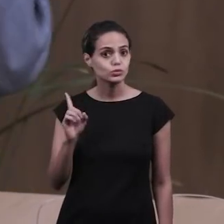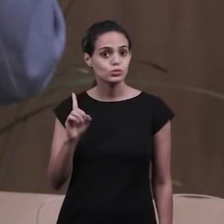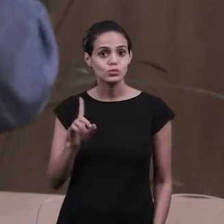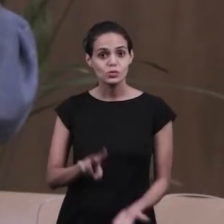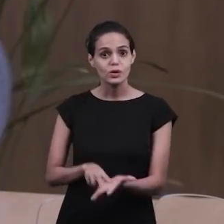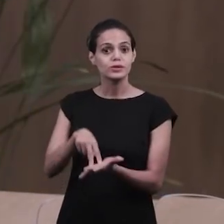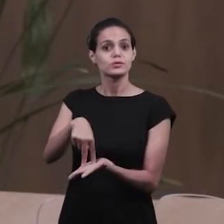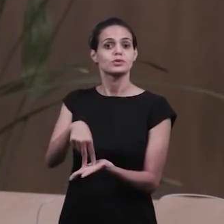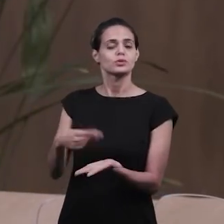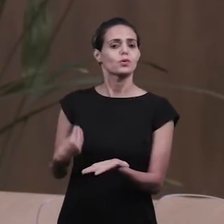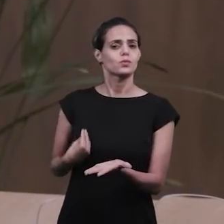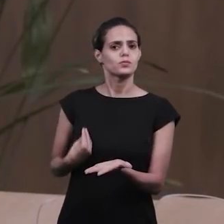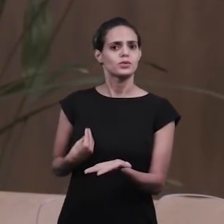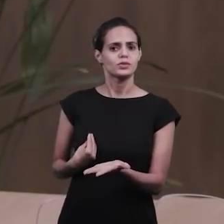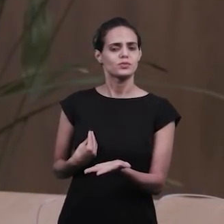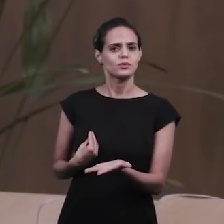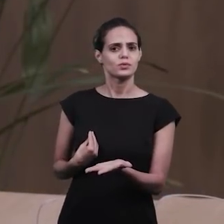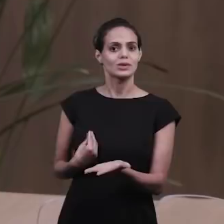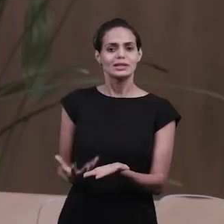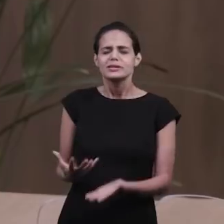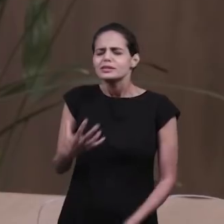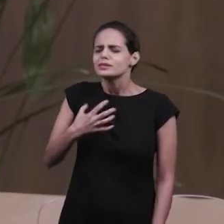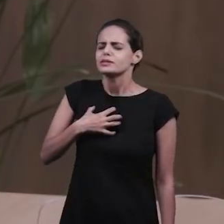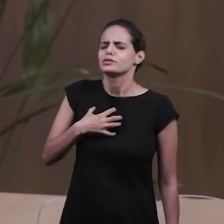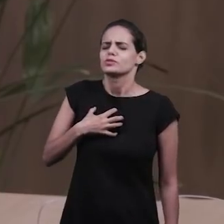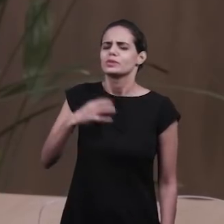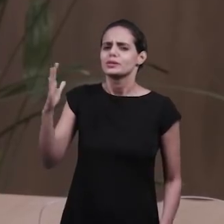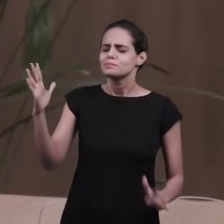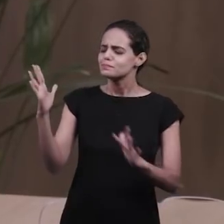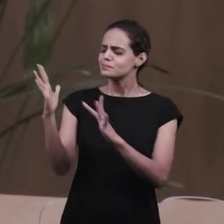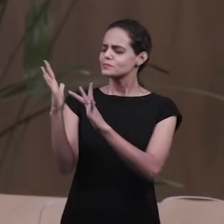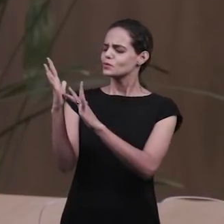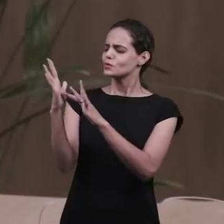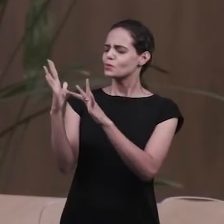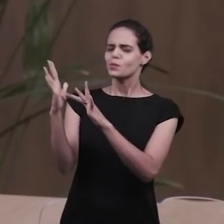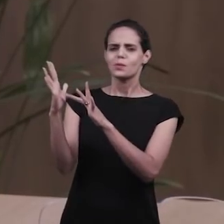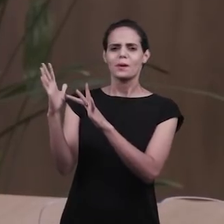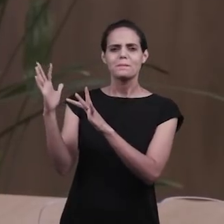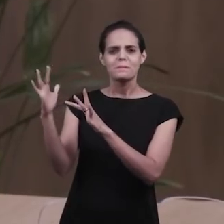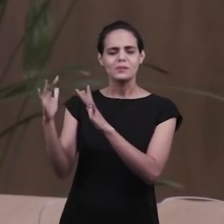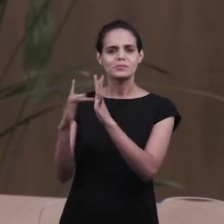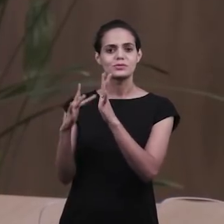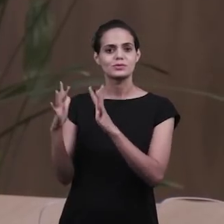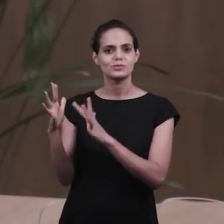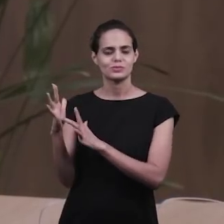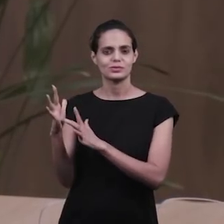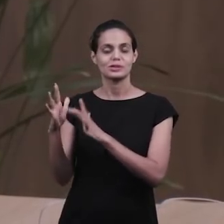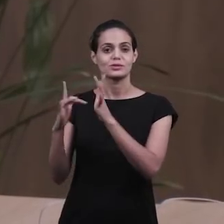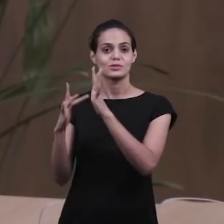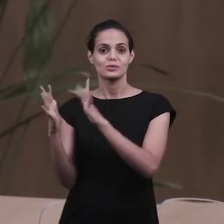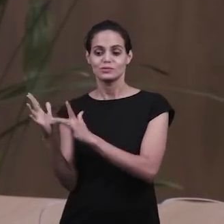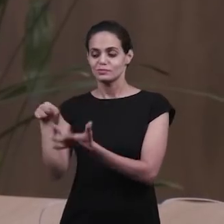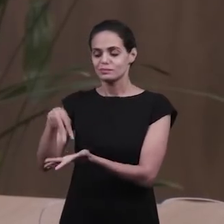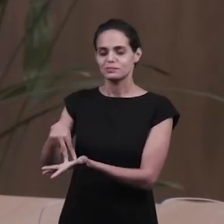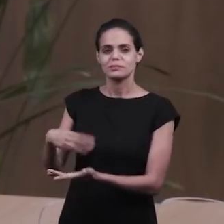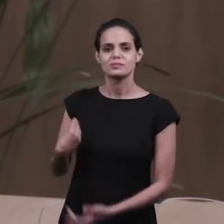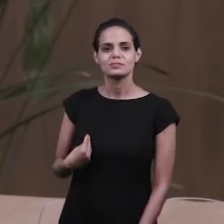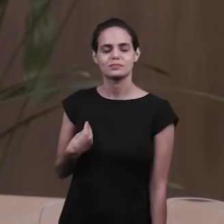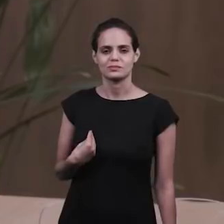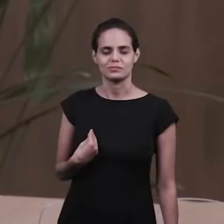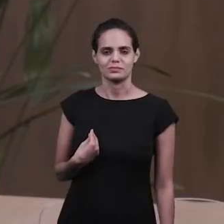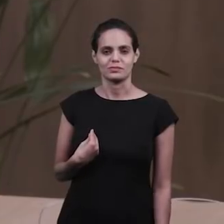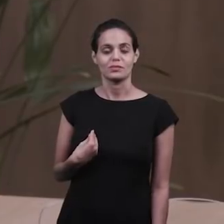não era uma aparência, não, ele sentiu Jesus, ele sentiu a mão de Jesus. Jesus está vivo. Então, a mão ali é o ministério de